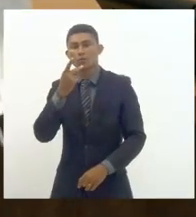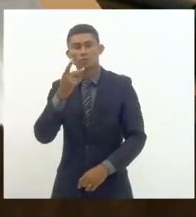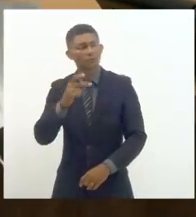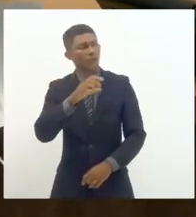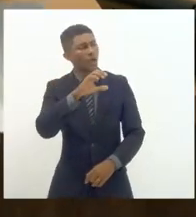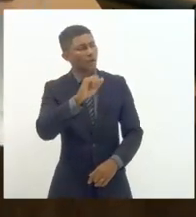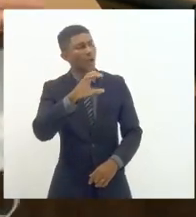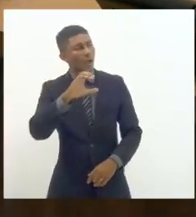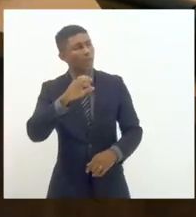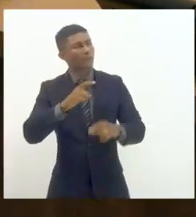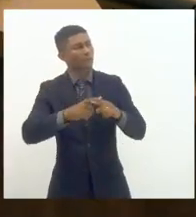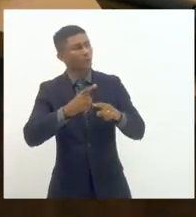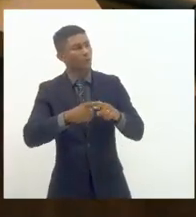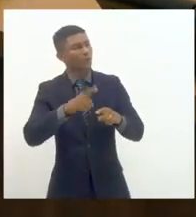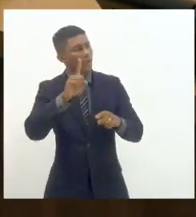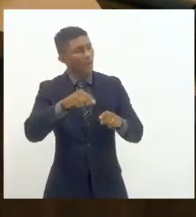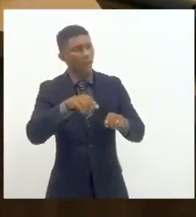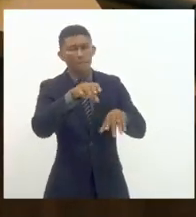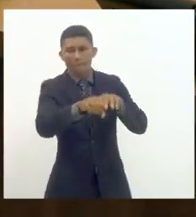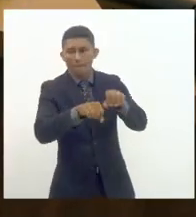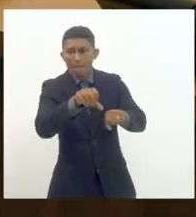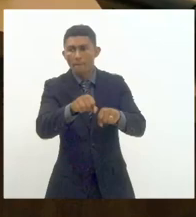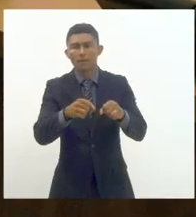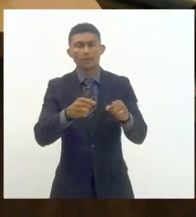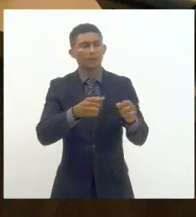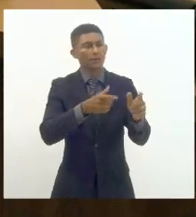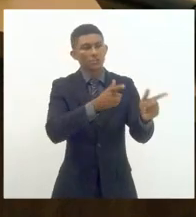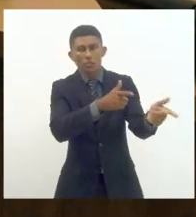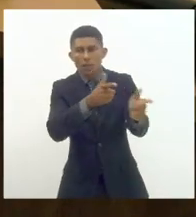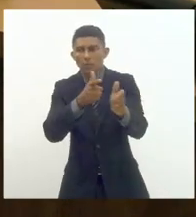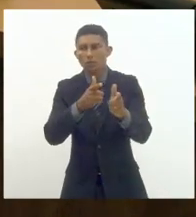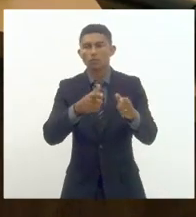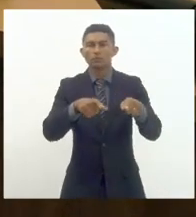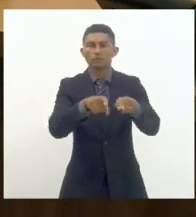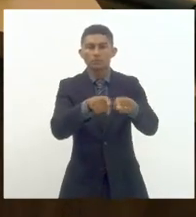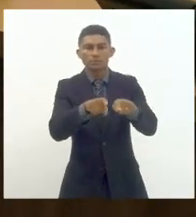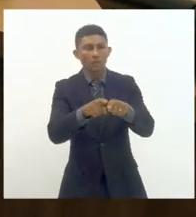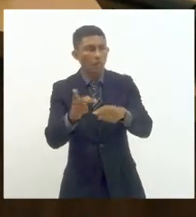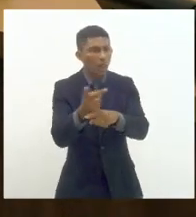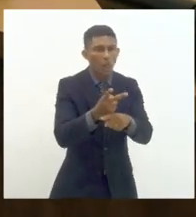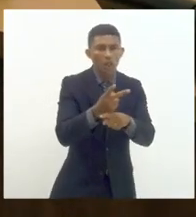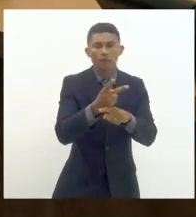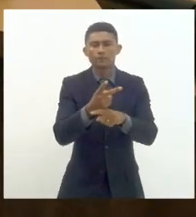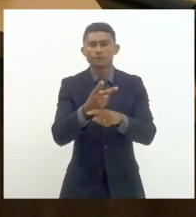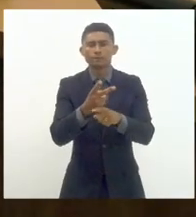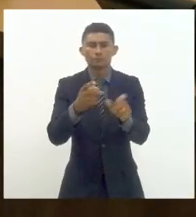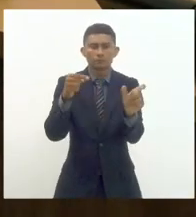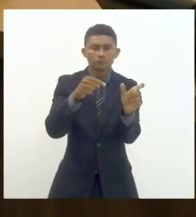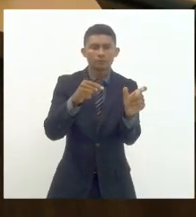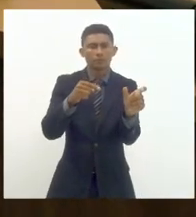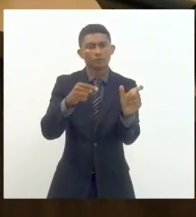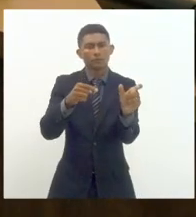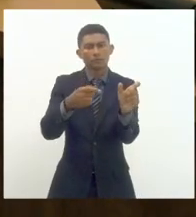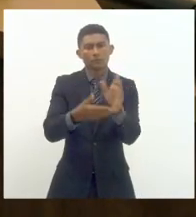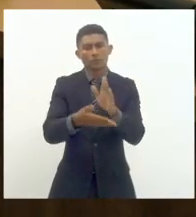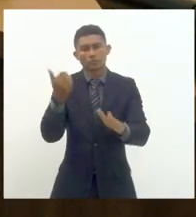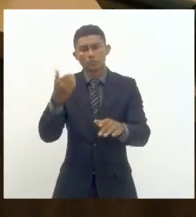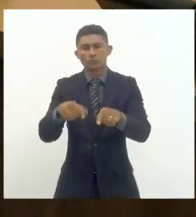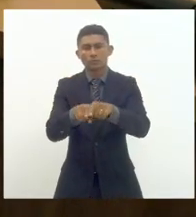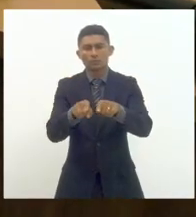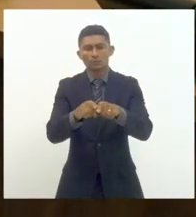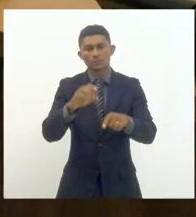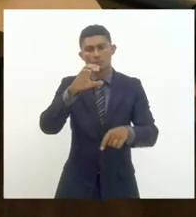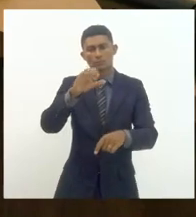é colecionador, atirador e caçador. Então, tira o caçador e tira a cicla CAC.